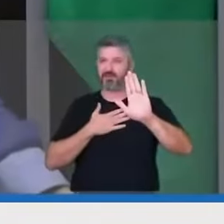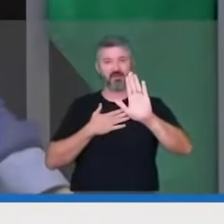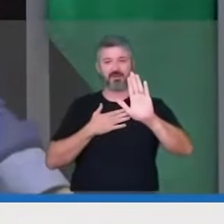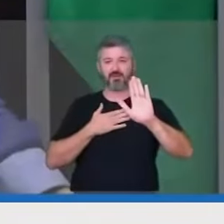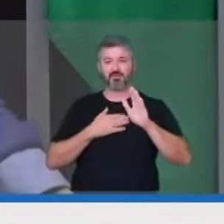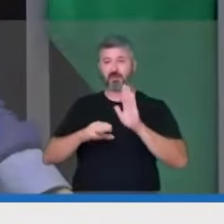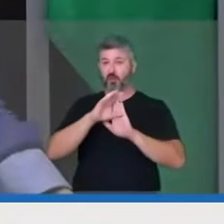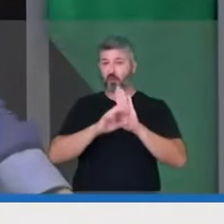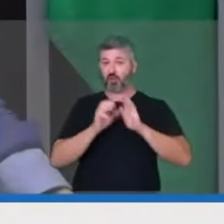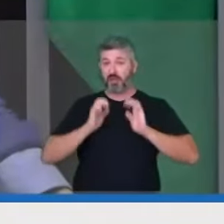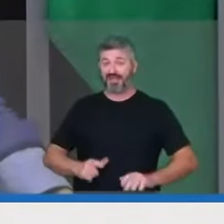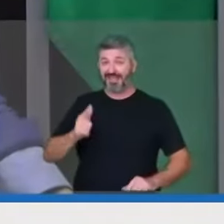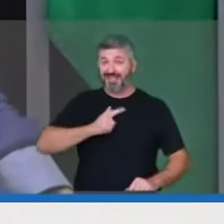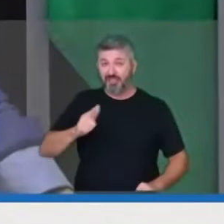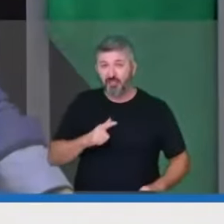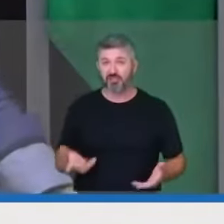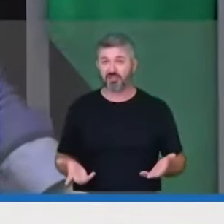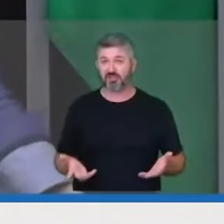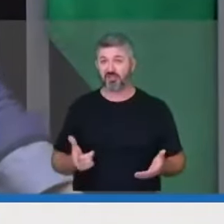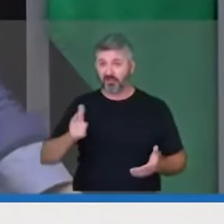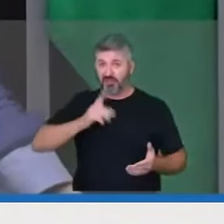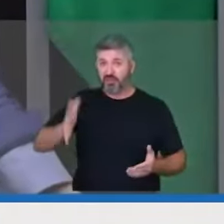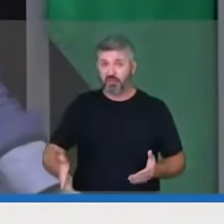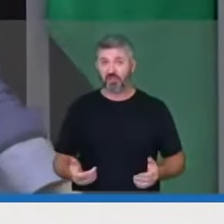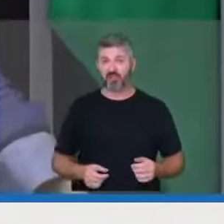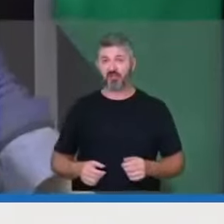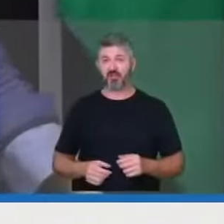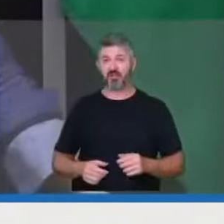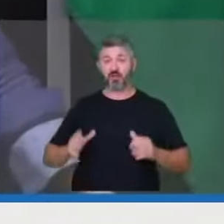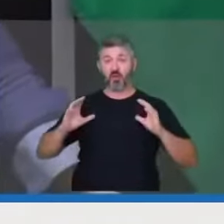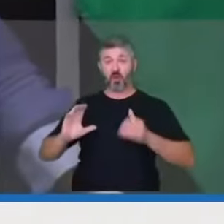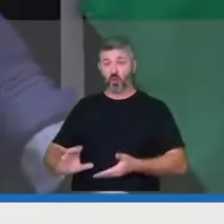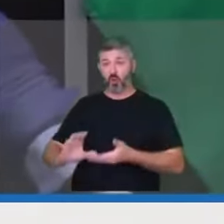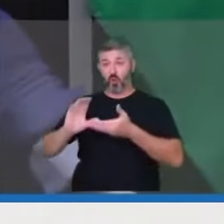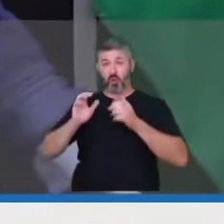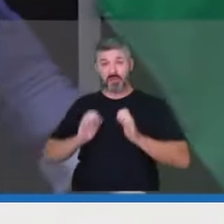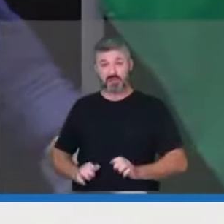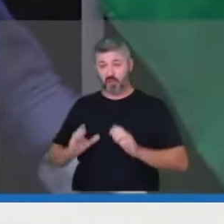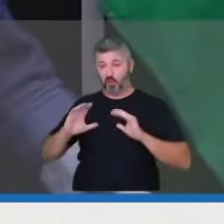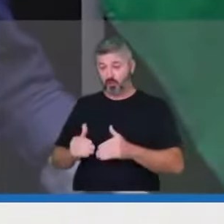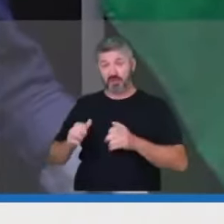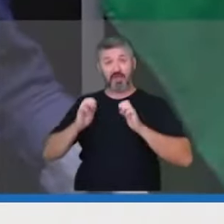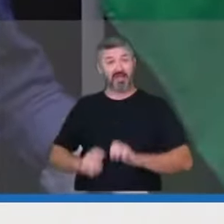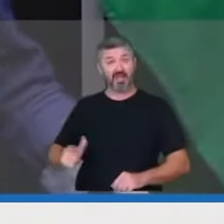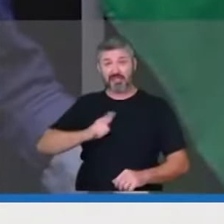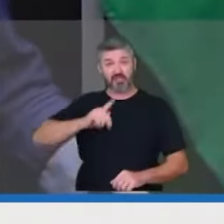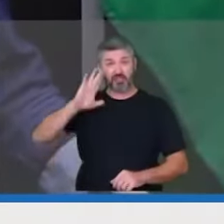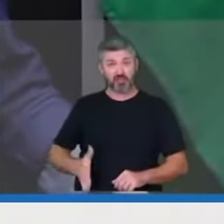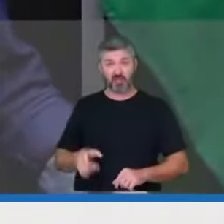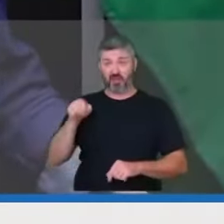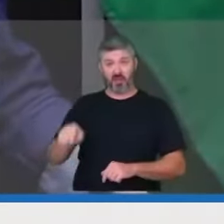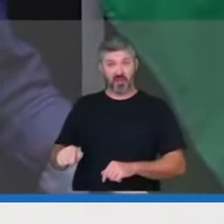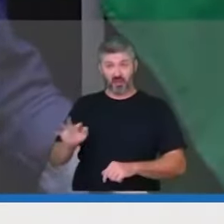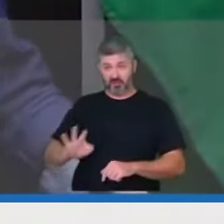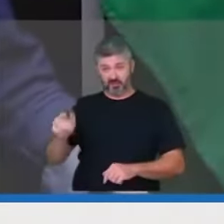as punições e não esperar o processo tradicional que é feito pela Comissão de Ética da Câmara dos Deputados. De acordo com o